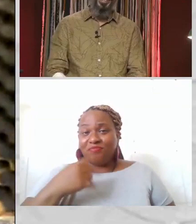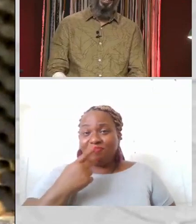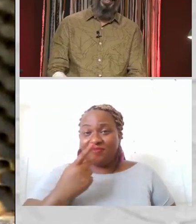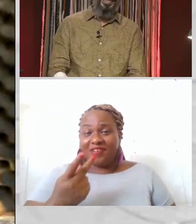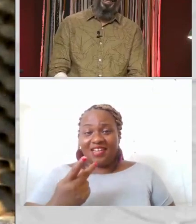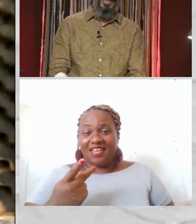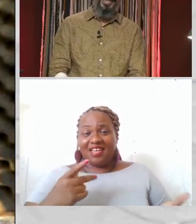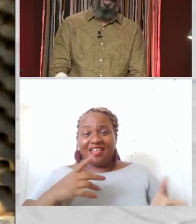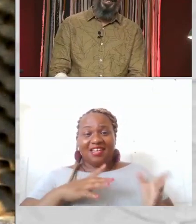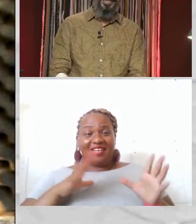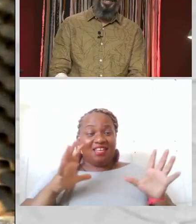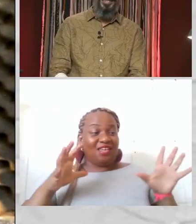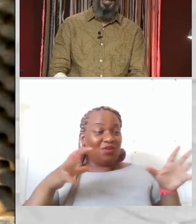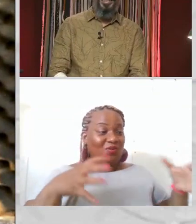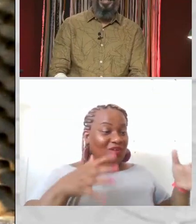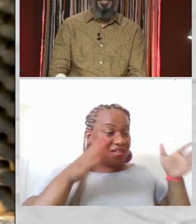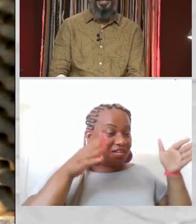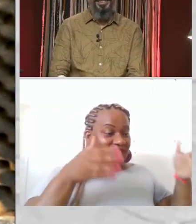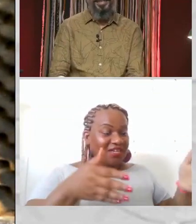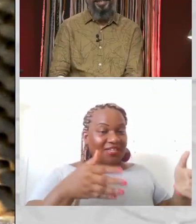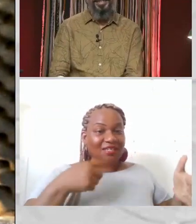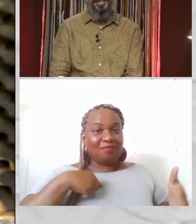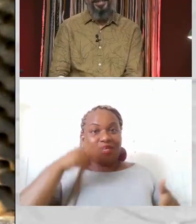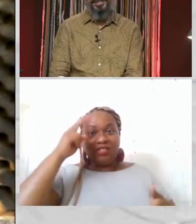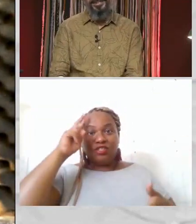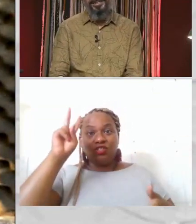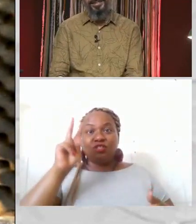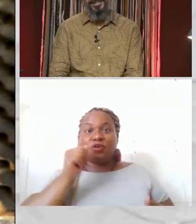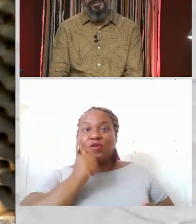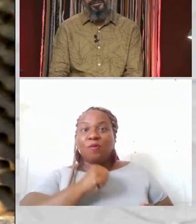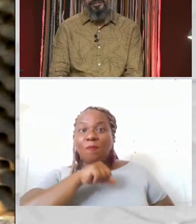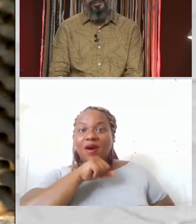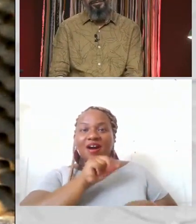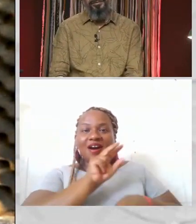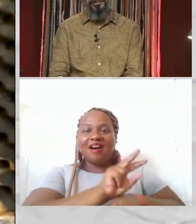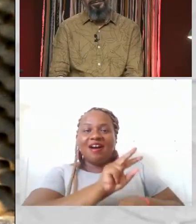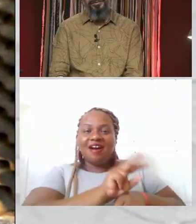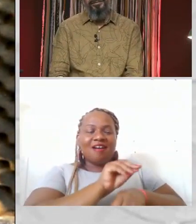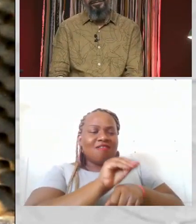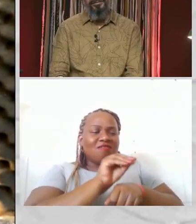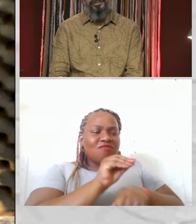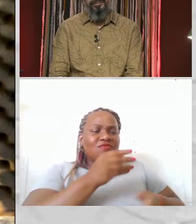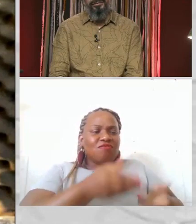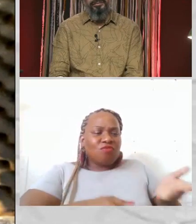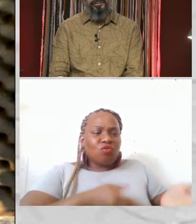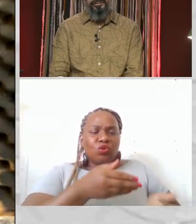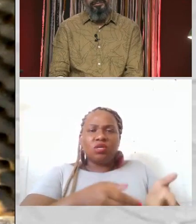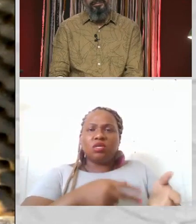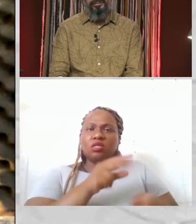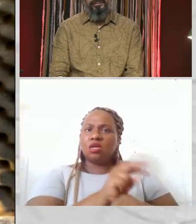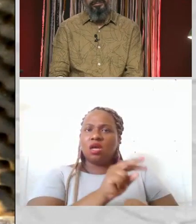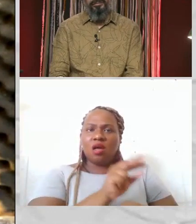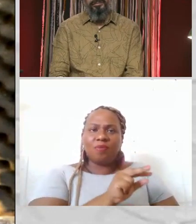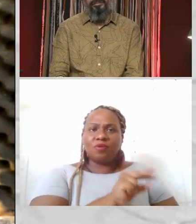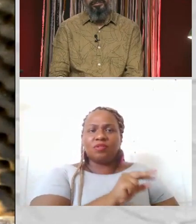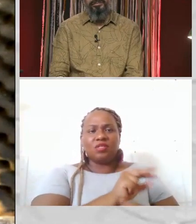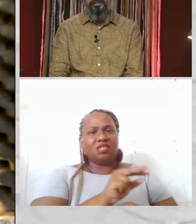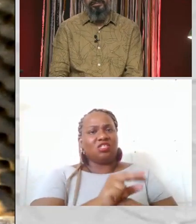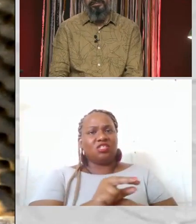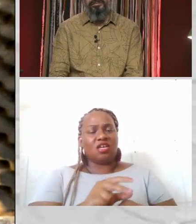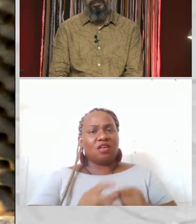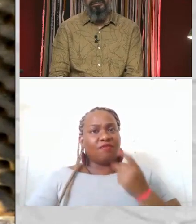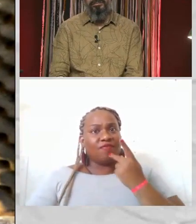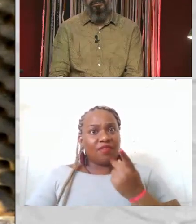tão invocado aqui na minha história de cuidar da minha velha, sabe, de protegê-la, de dizer, olha, está